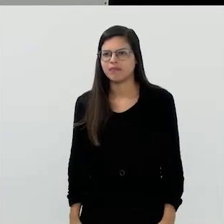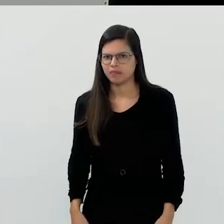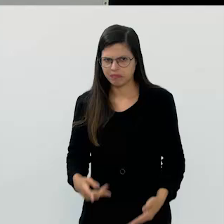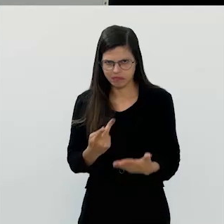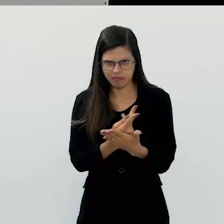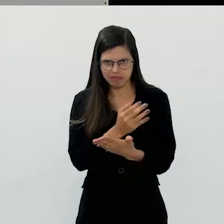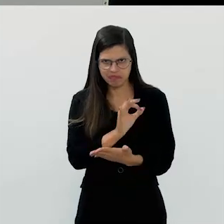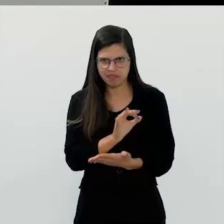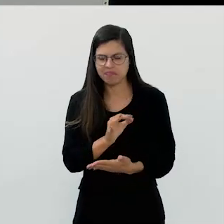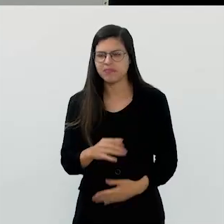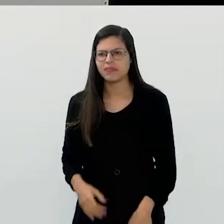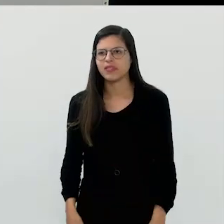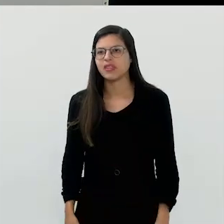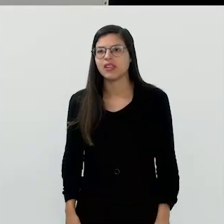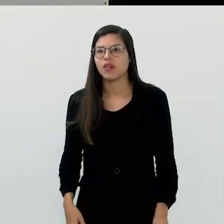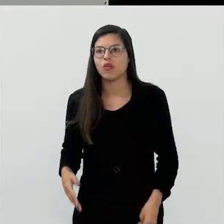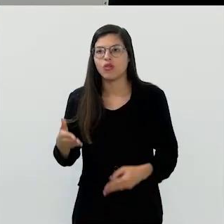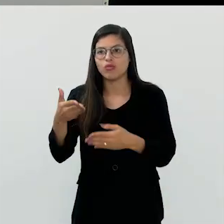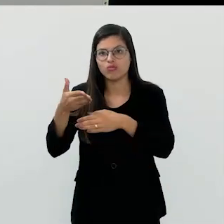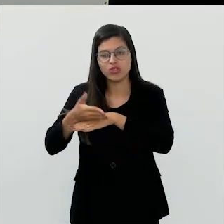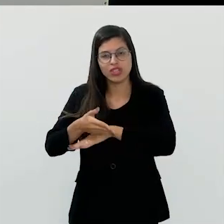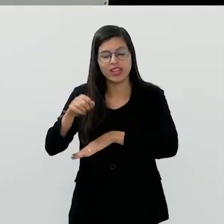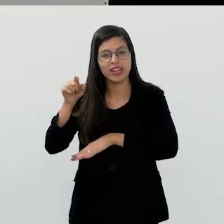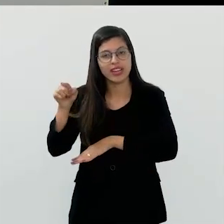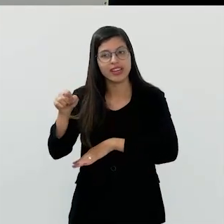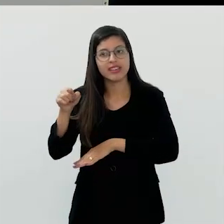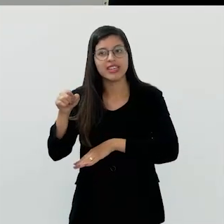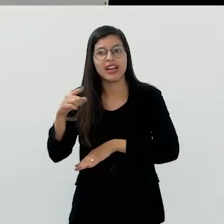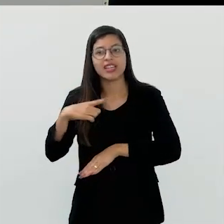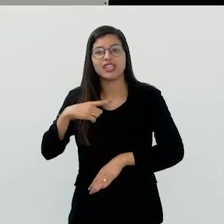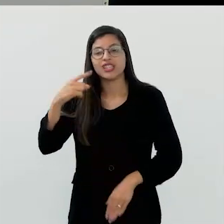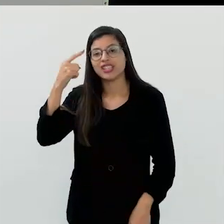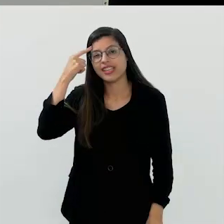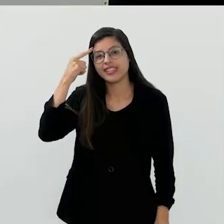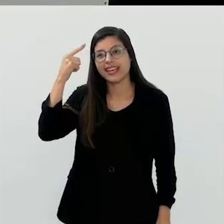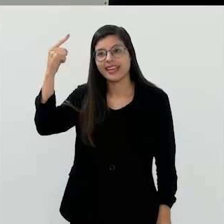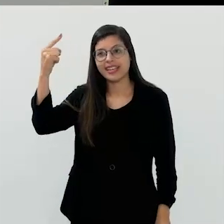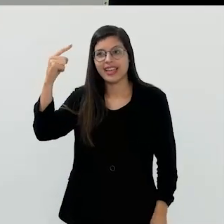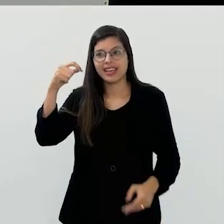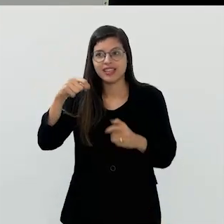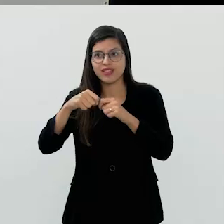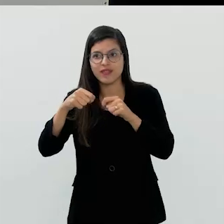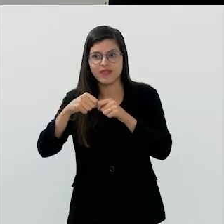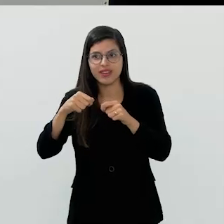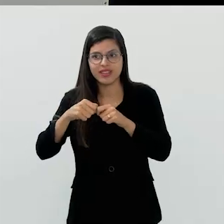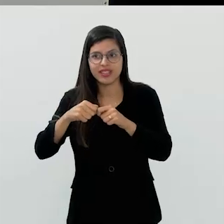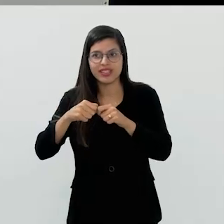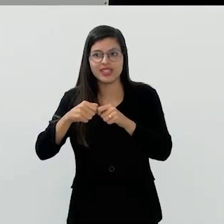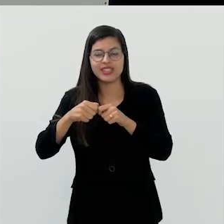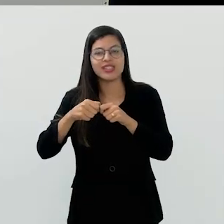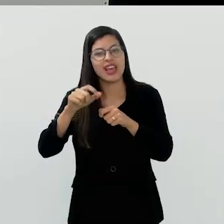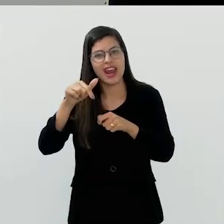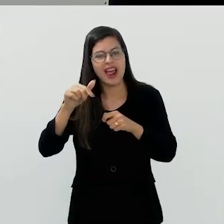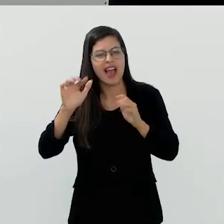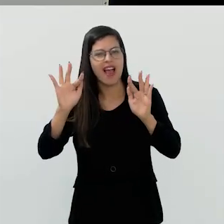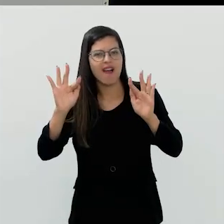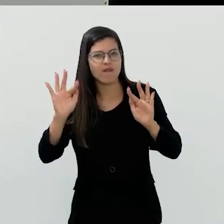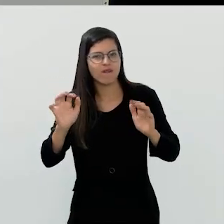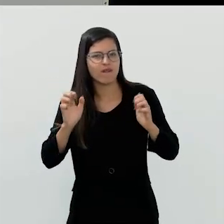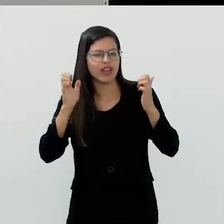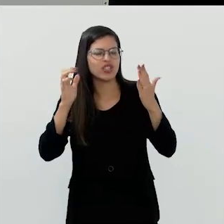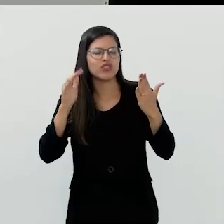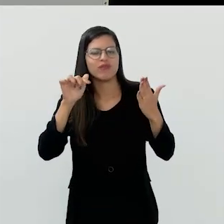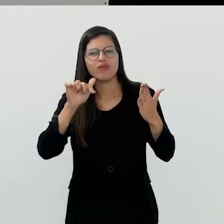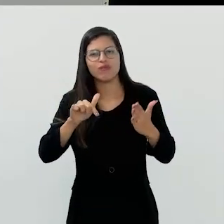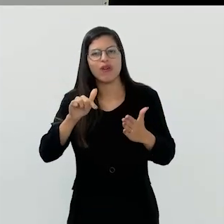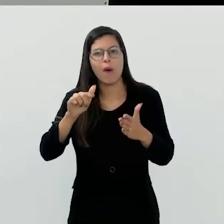Então, quando eu cheguei na vila, né, nesse ano, ele tava com essa ideia de fazer o carro de São Jorge, né, que era a festa de São Jorge, se não me engano o